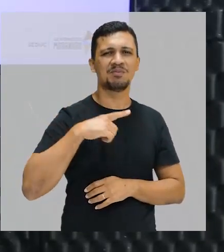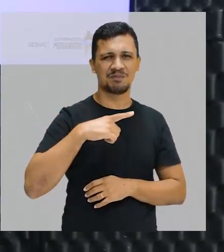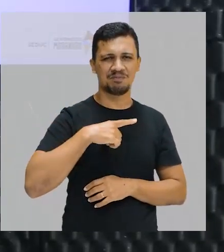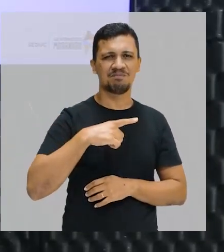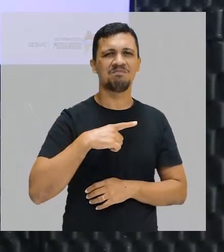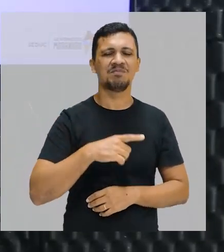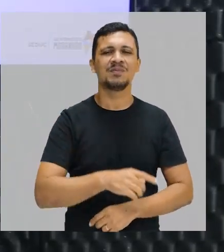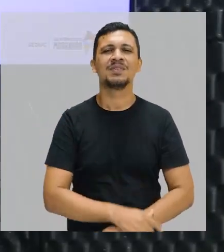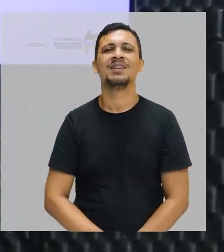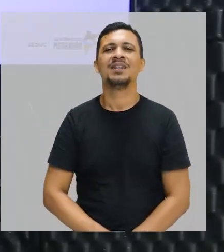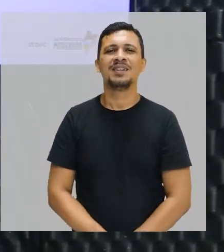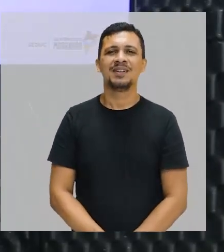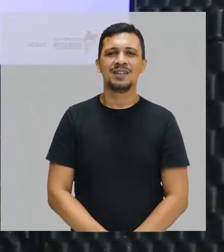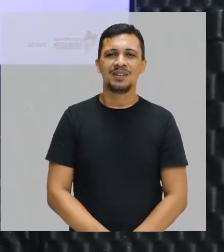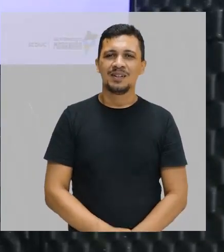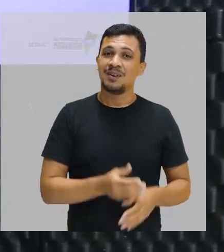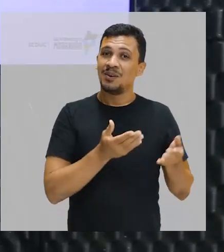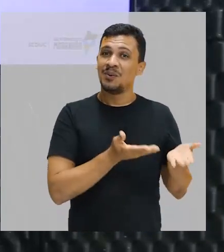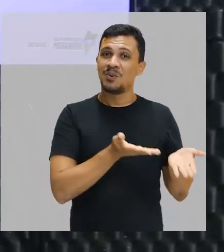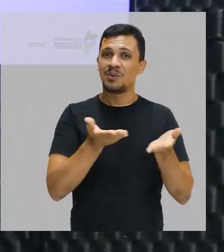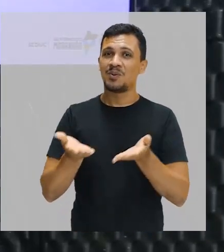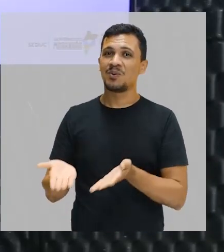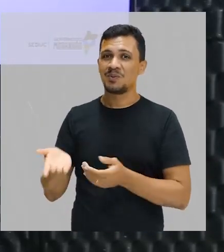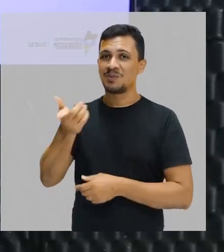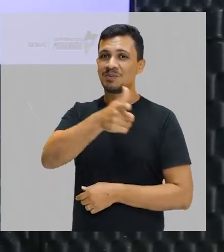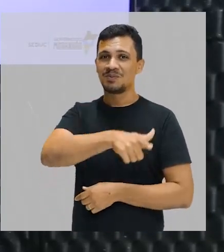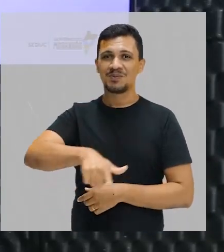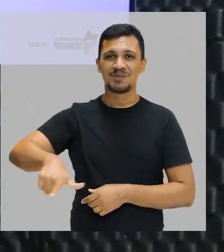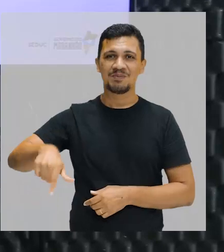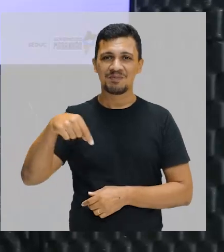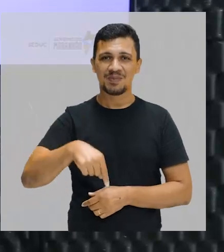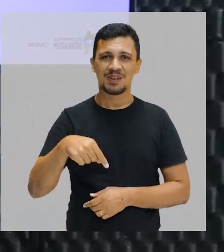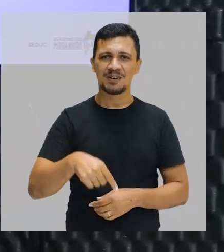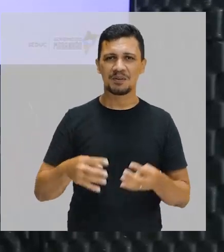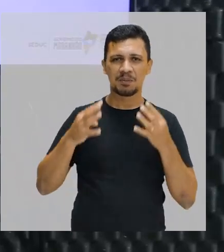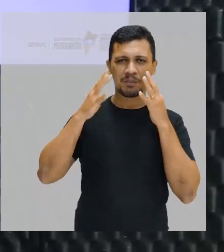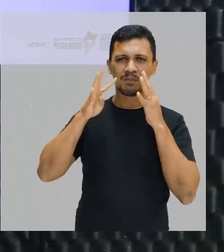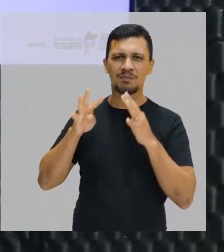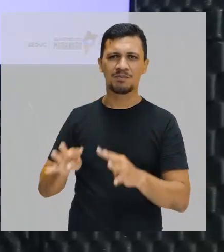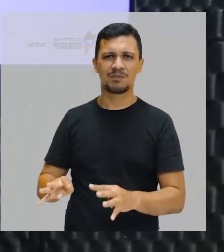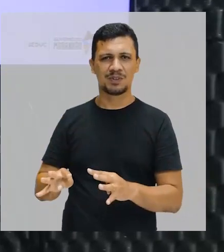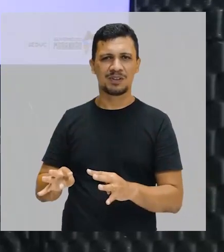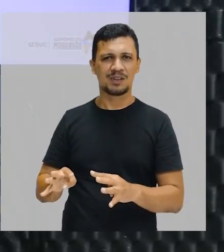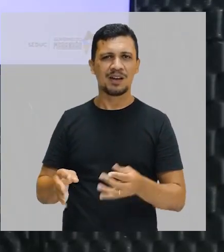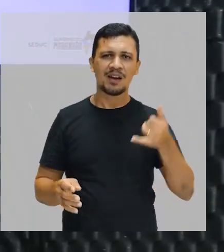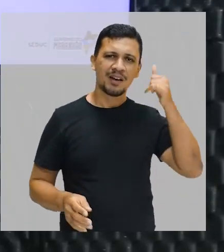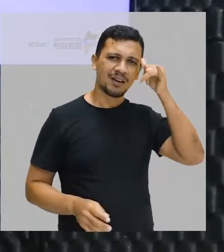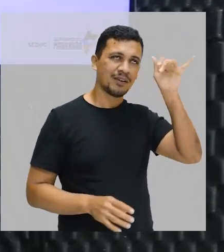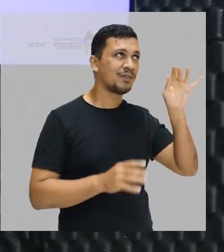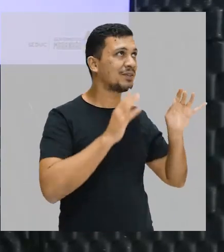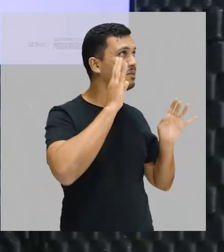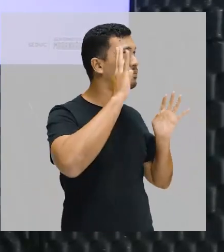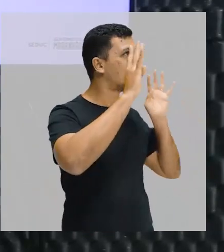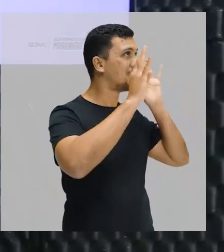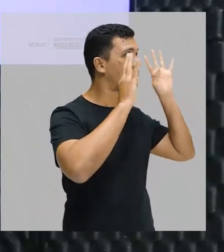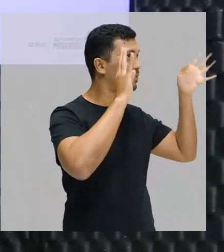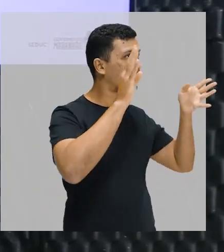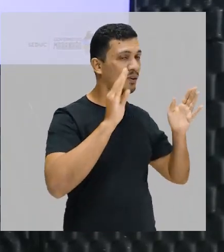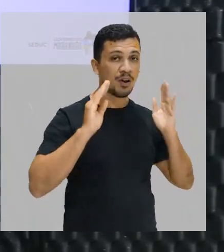Então vamos lá. Eu te convido mais uma vez a manter a concentração, evitar a dispersão, ok? Não vai perder teu